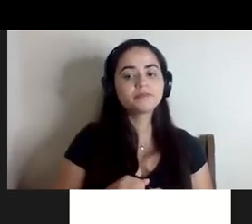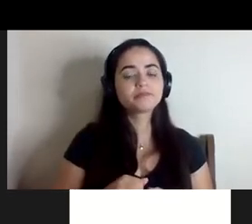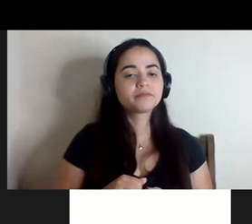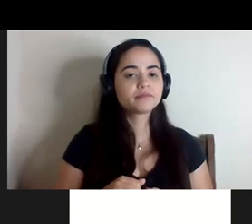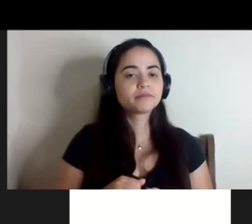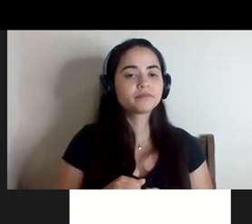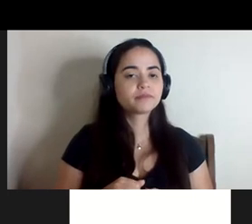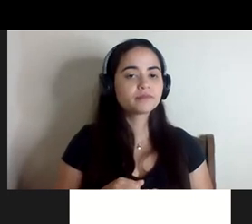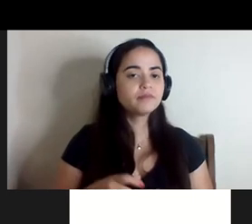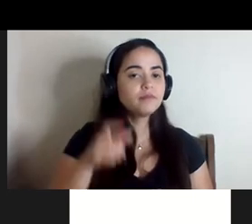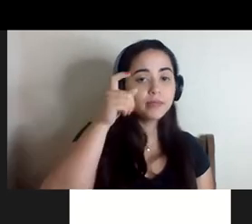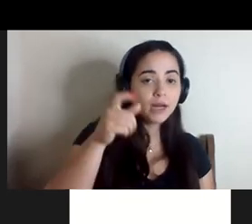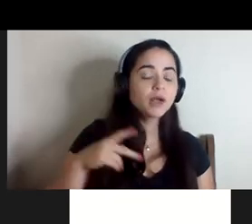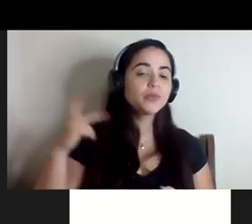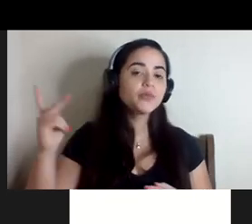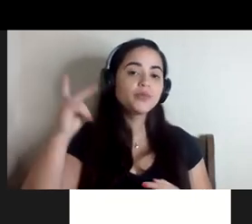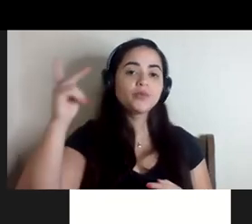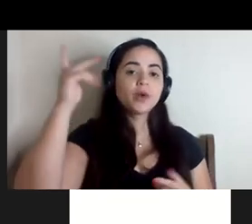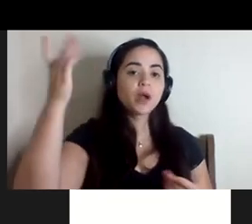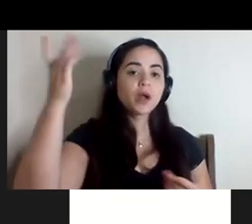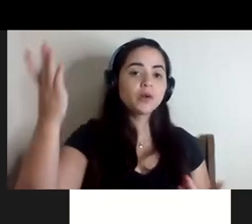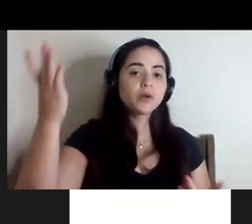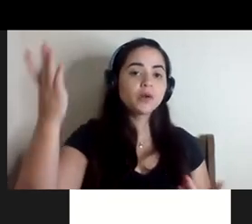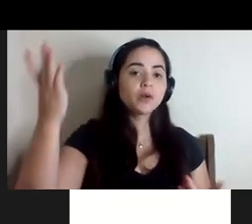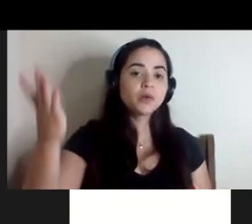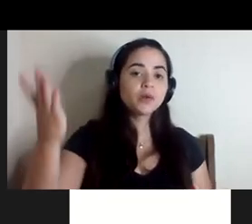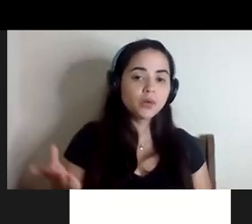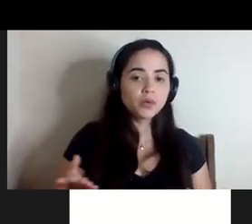as finalidades, os valores